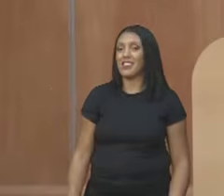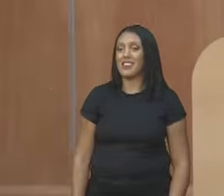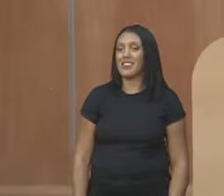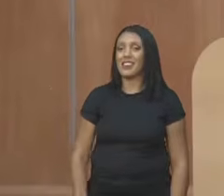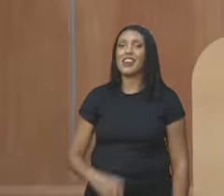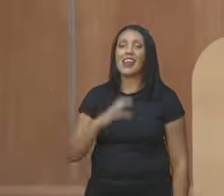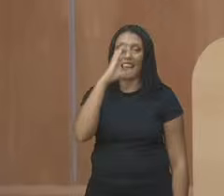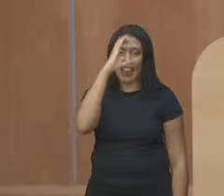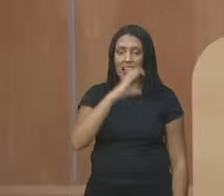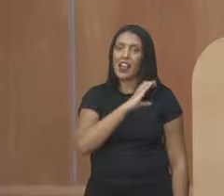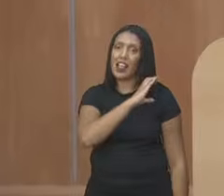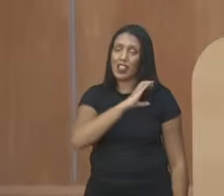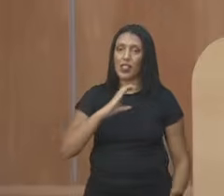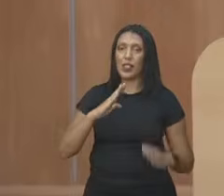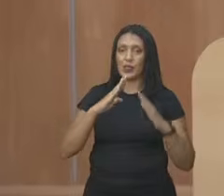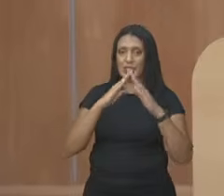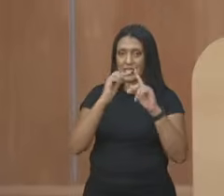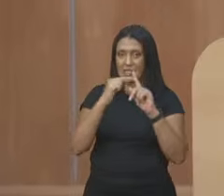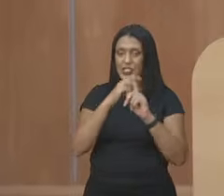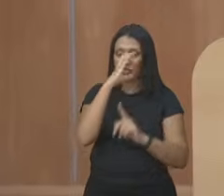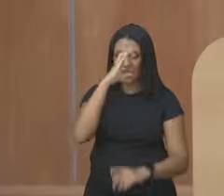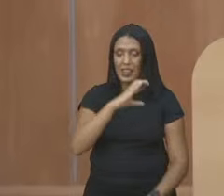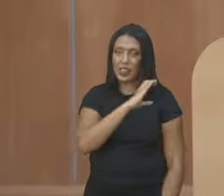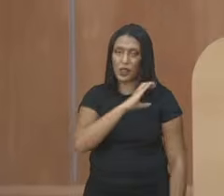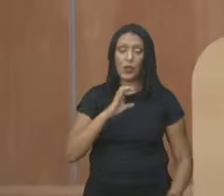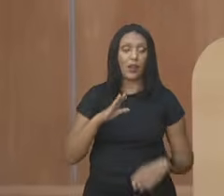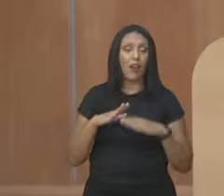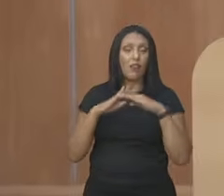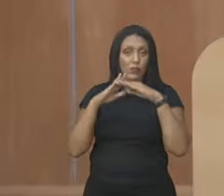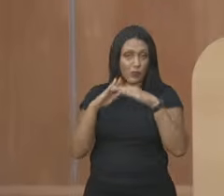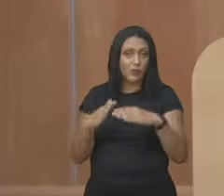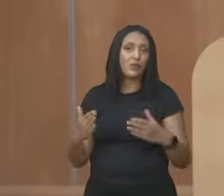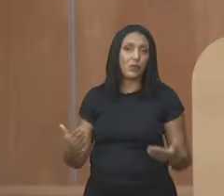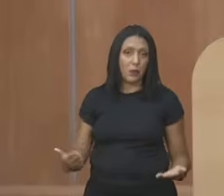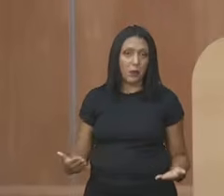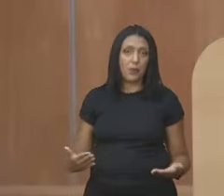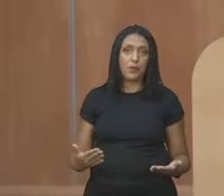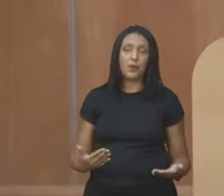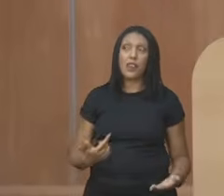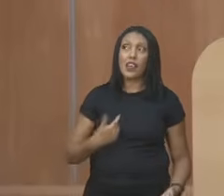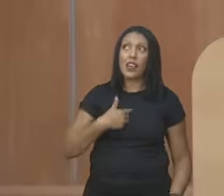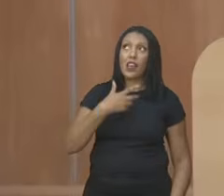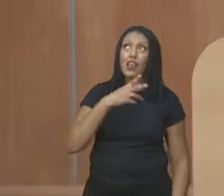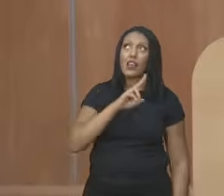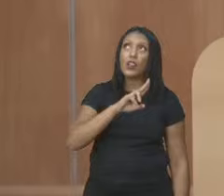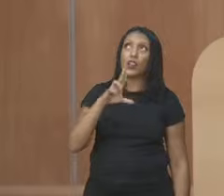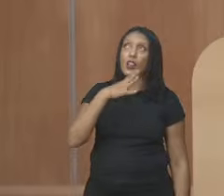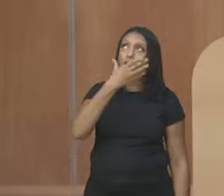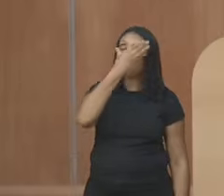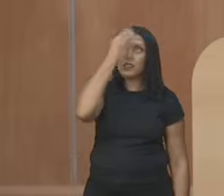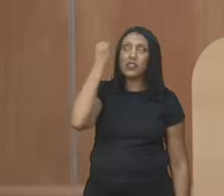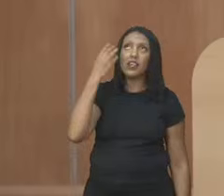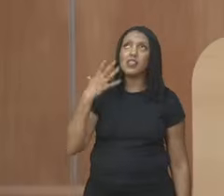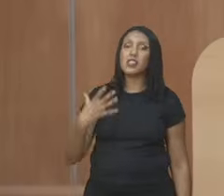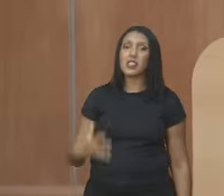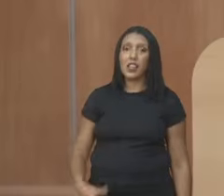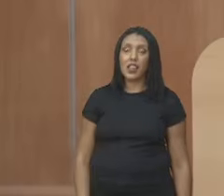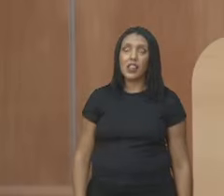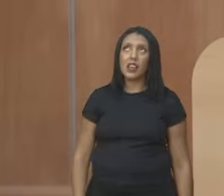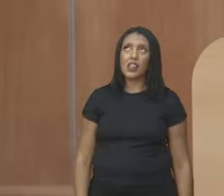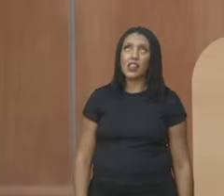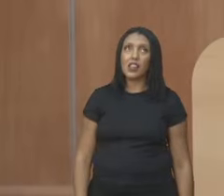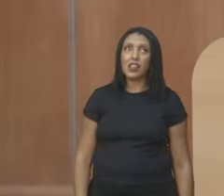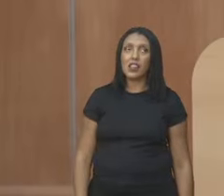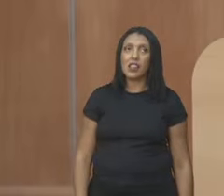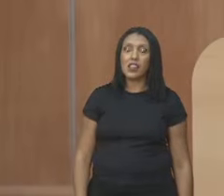só me faltou a memória agora, se alguém puder me lembrar, que é tipo o AA, mas eles